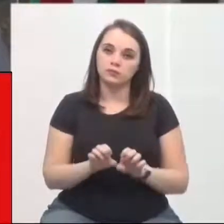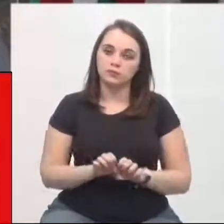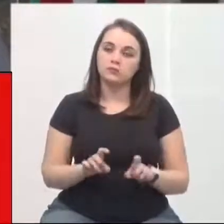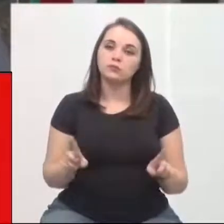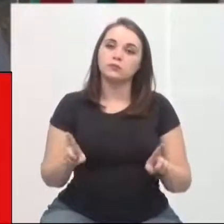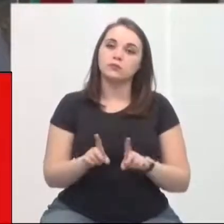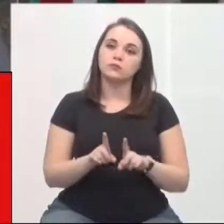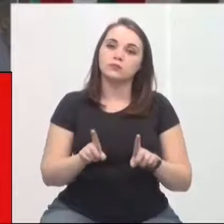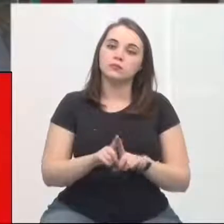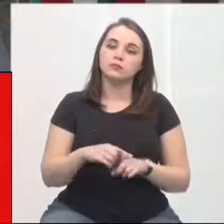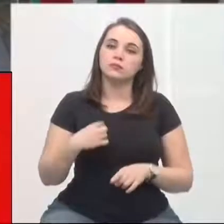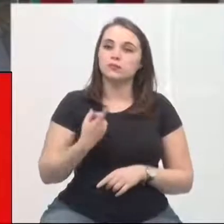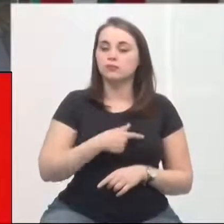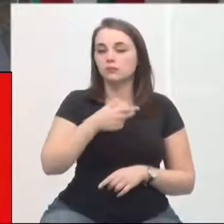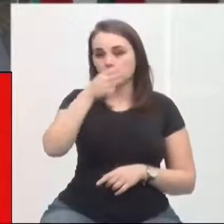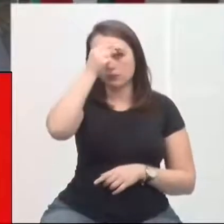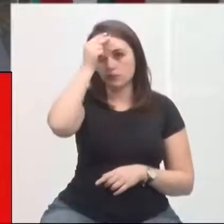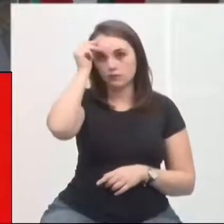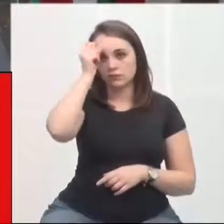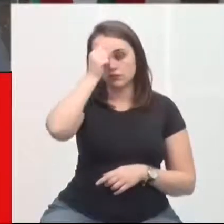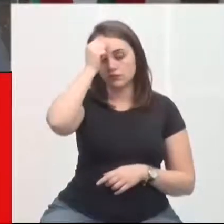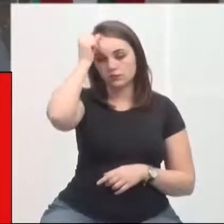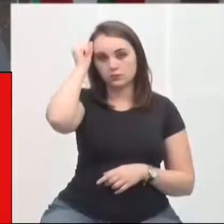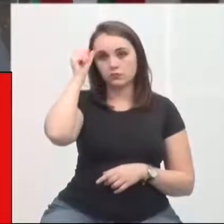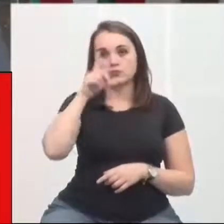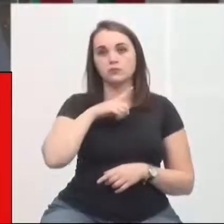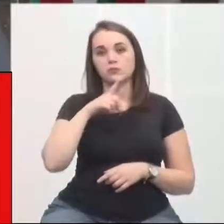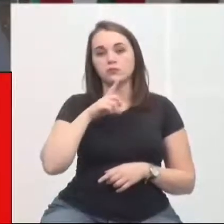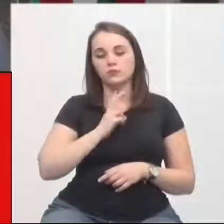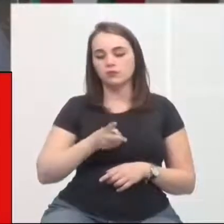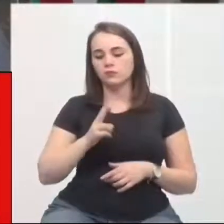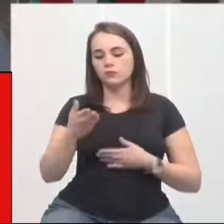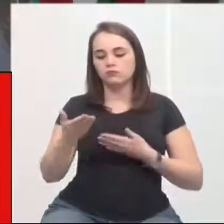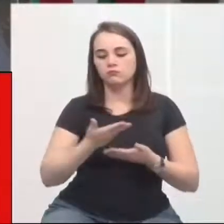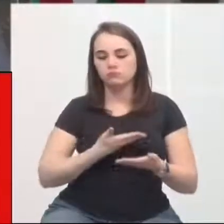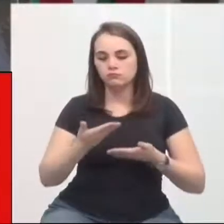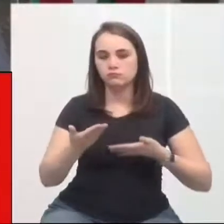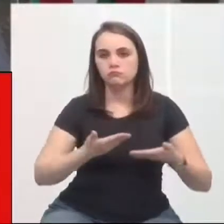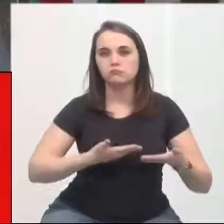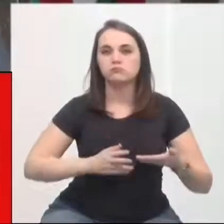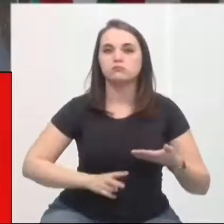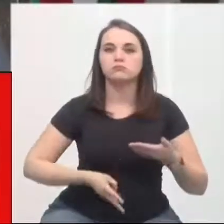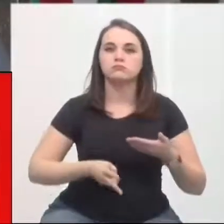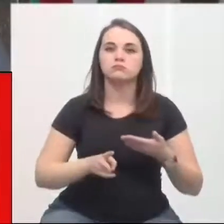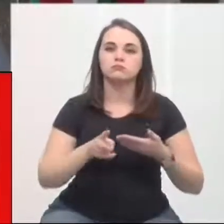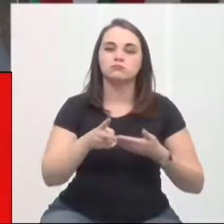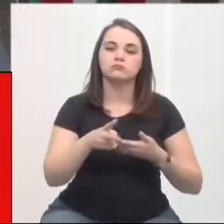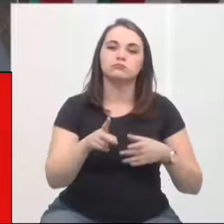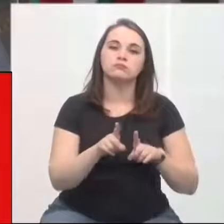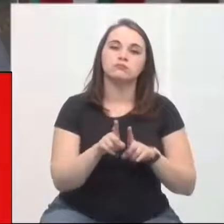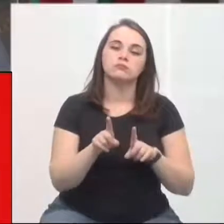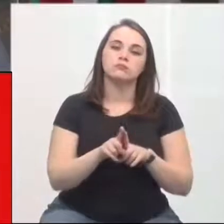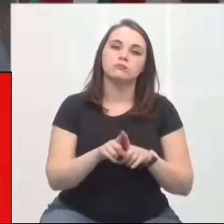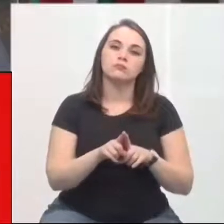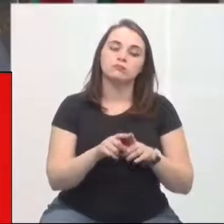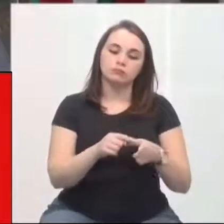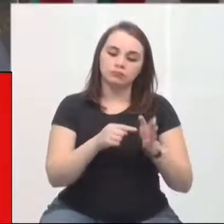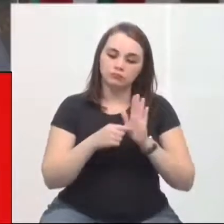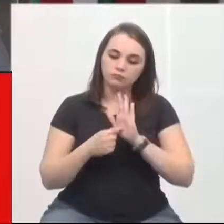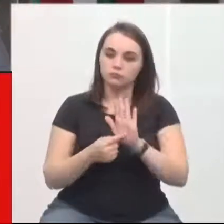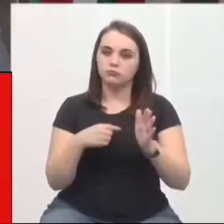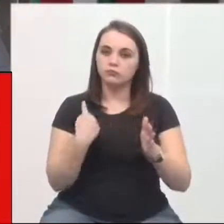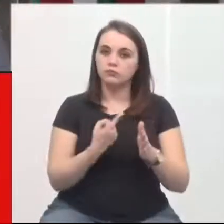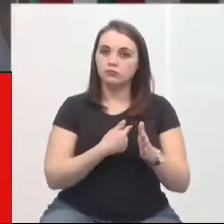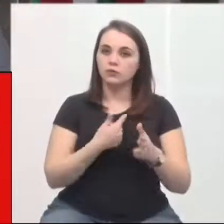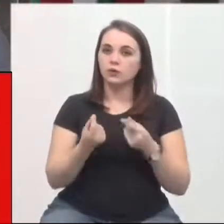também ao nosso prefeito Clésio Salvaro, que tem nos atendido constantemente e tem nos dado um norte para a